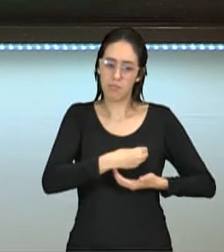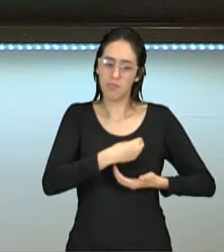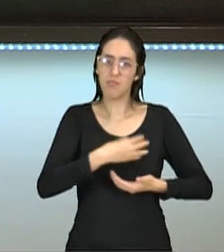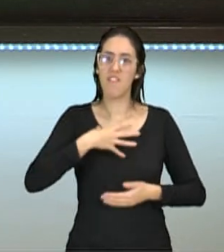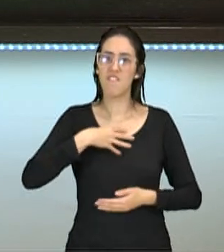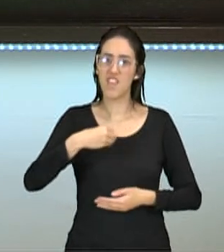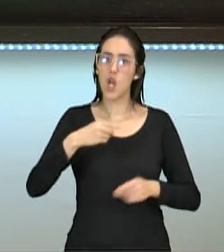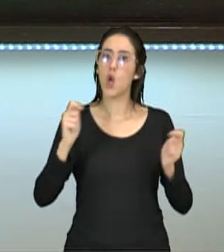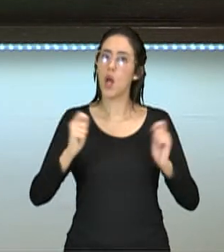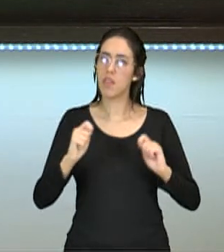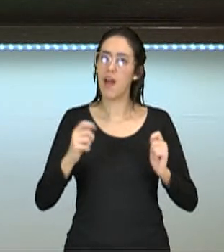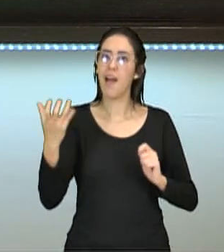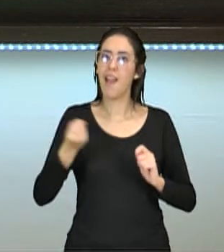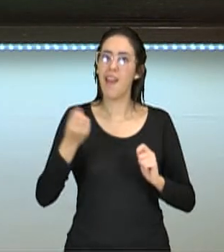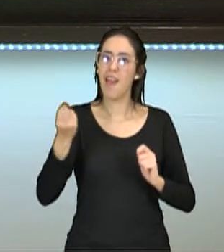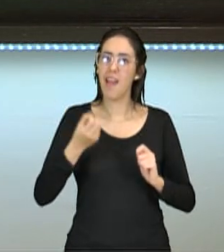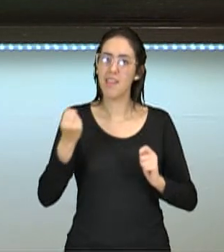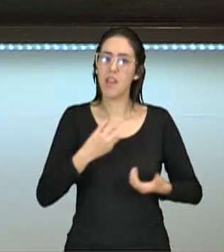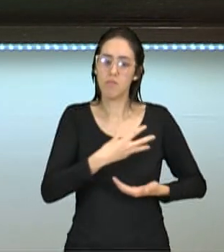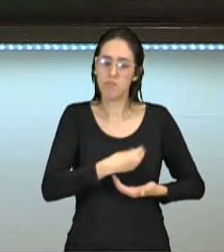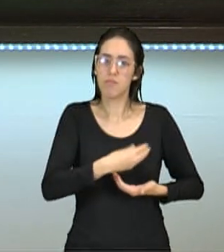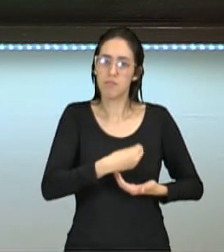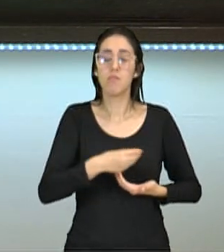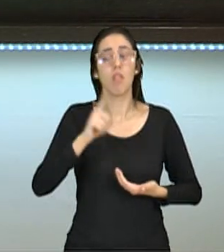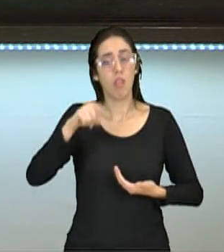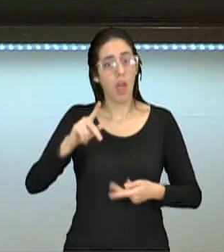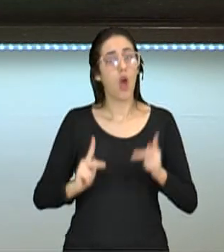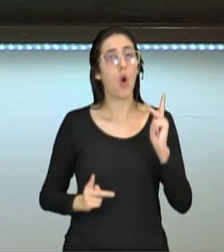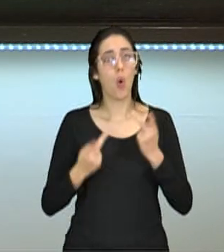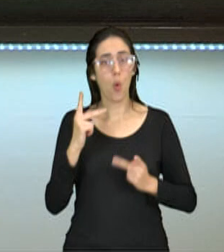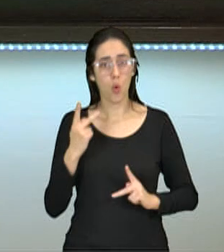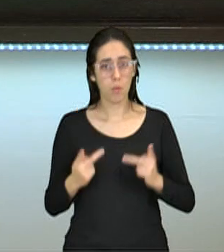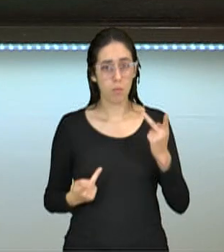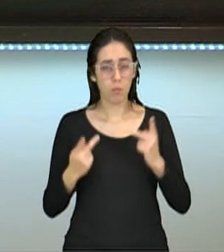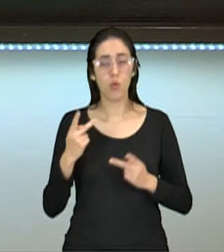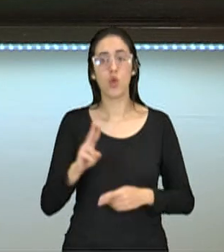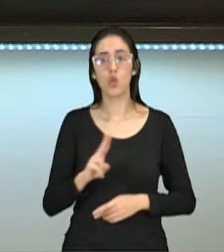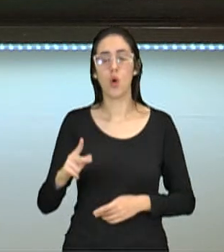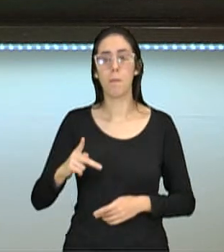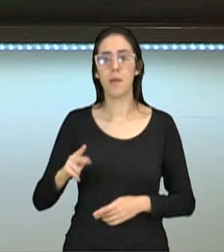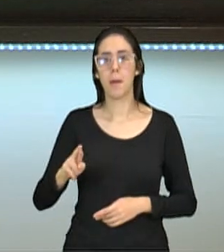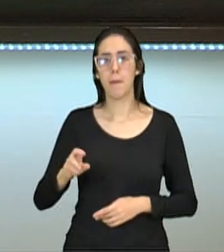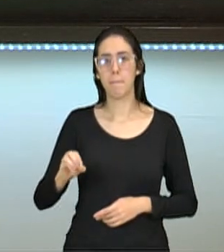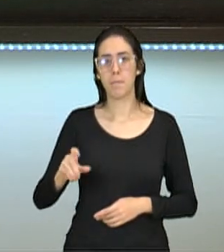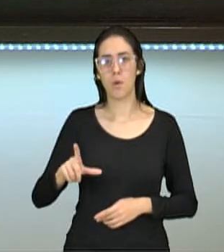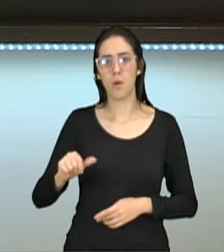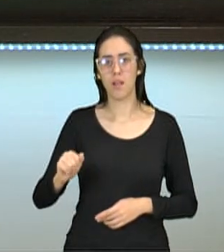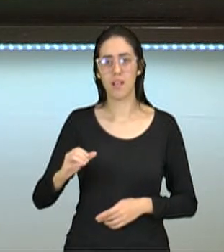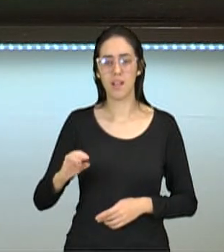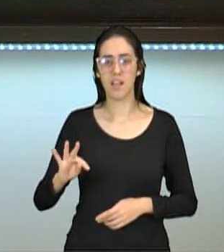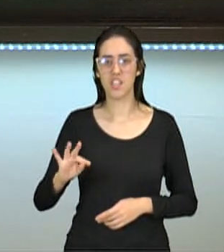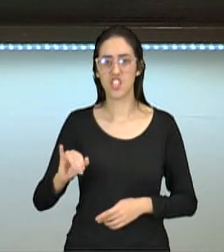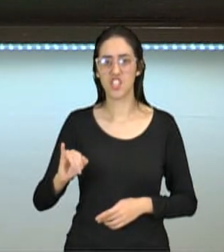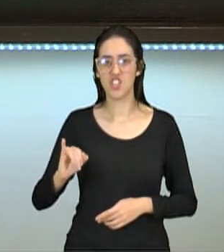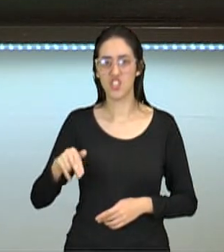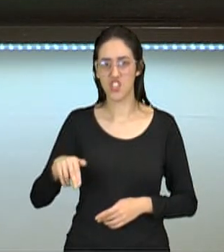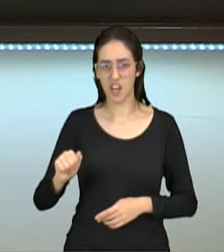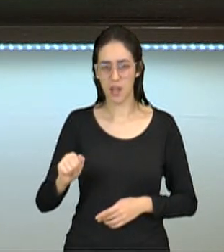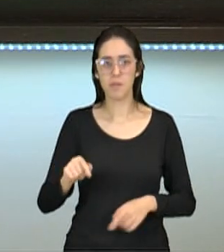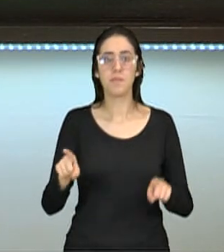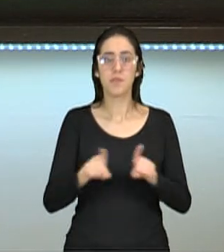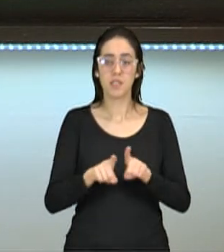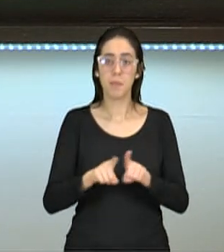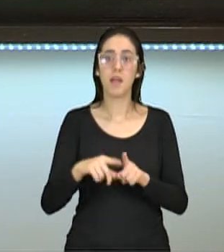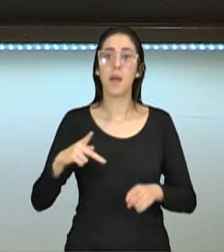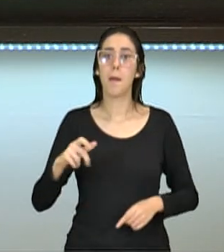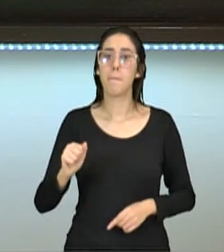a produção de leite depende de um hormônio que se chama prolactina. E até o parto, para que o colo